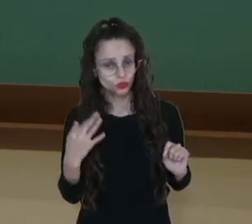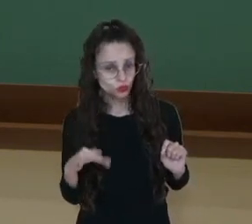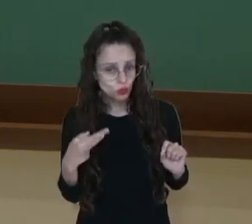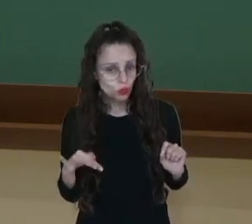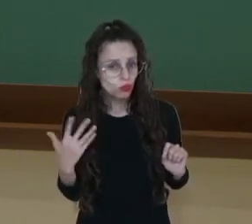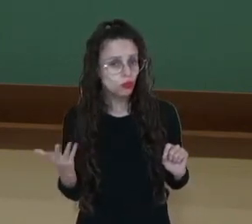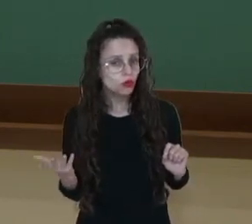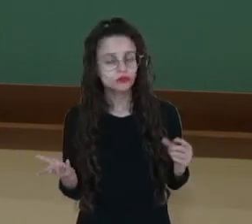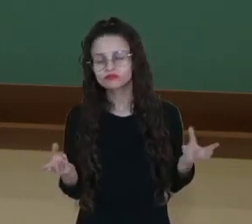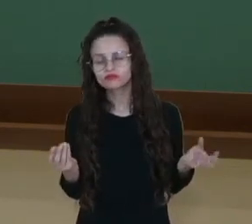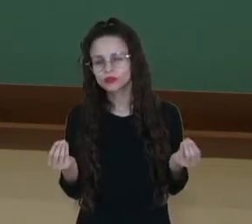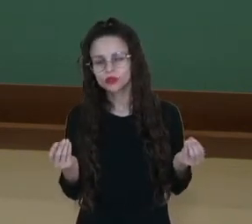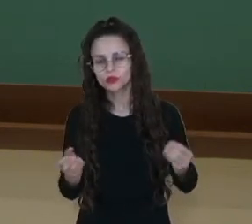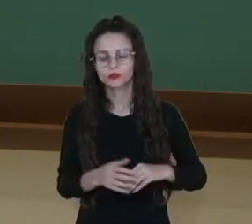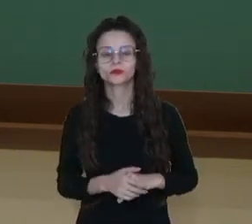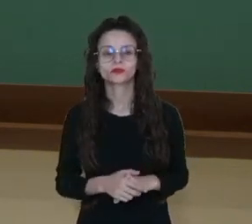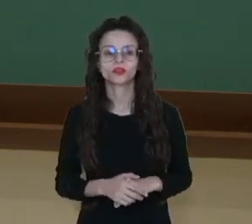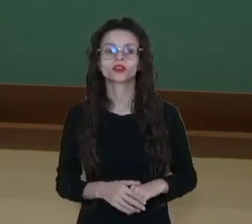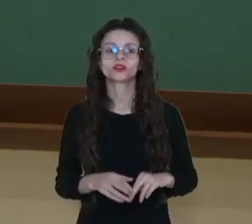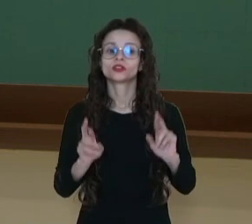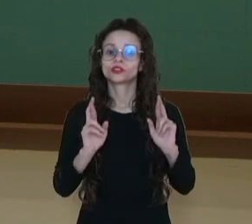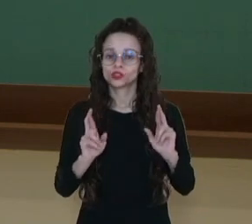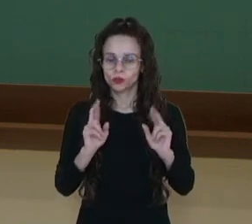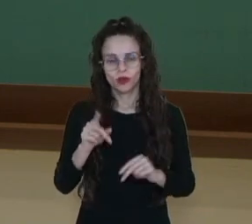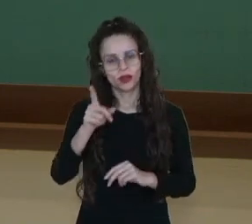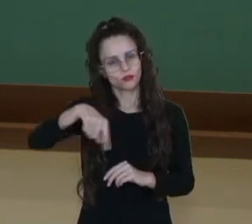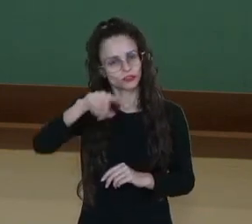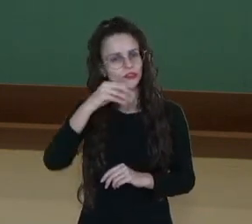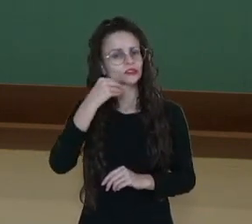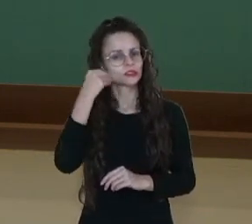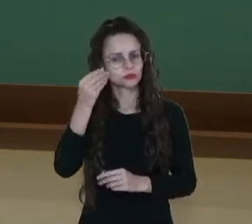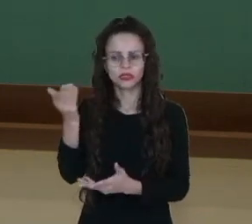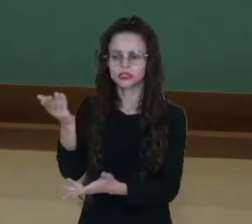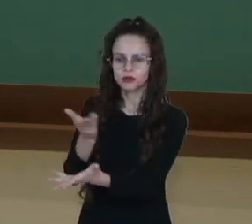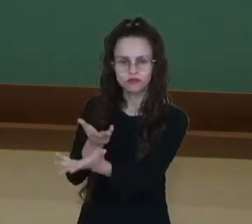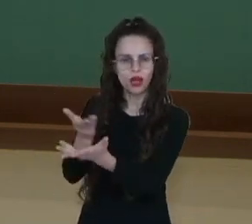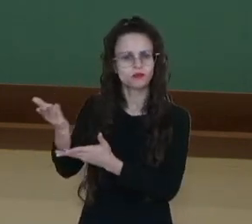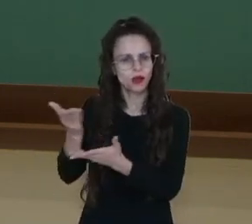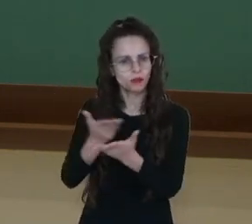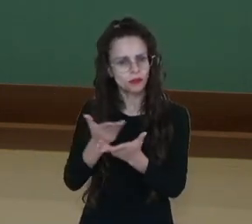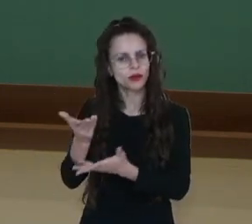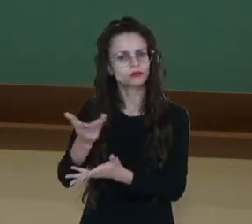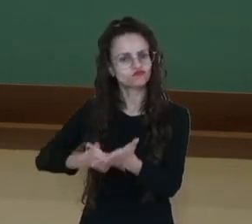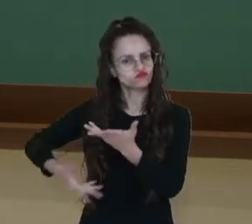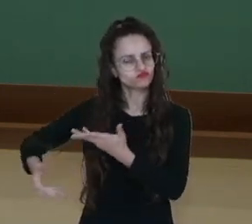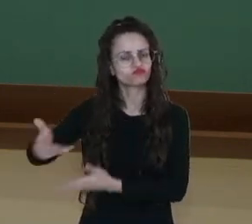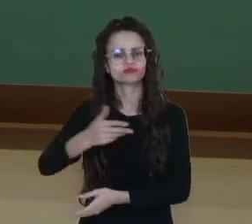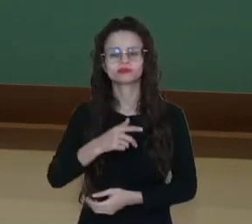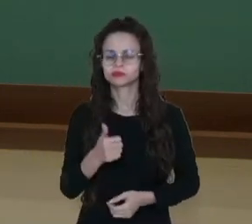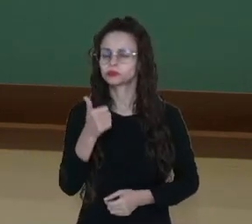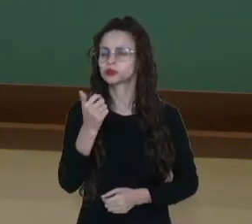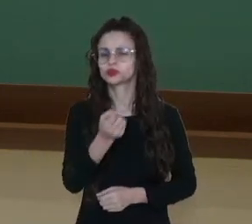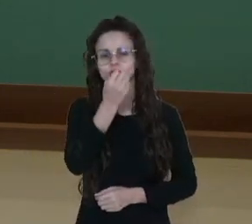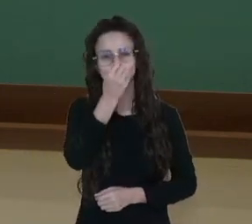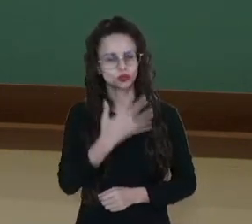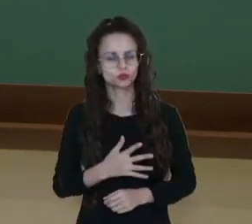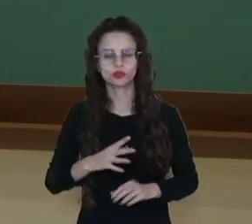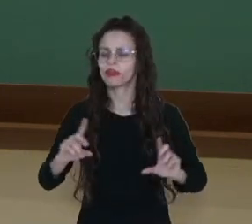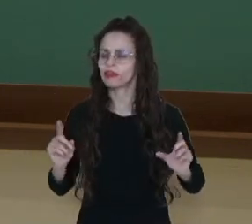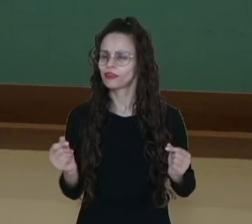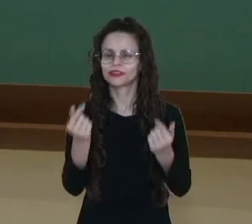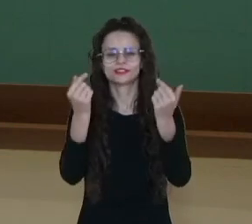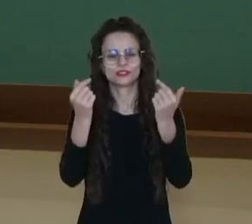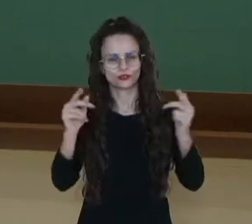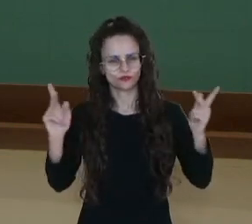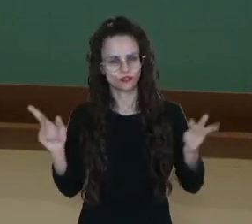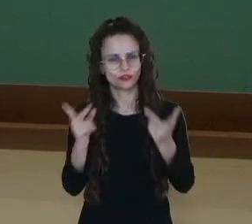essa automassagem? Eu espero que a troca de experiências tenha sido um compartilhar muito enriquecedor, né,